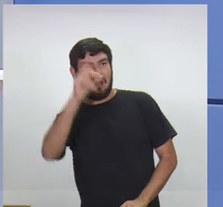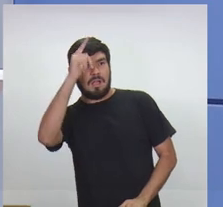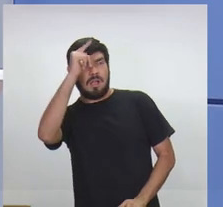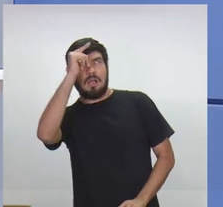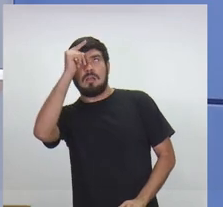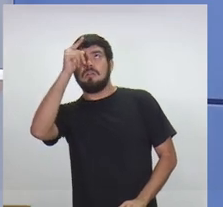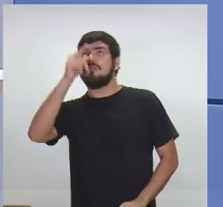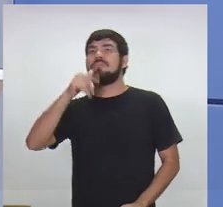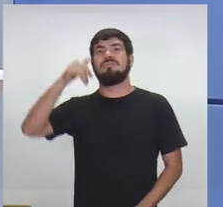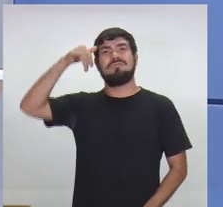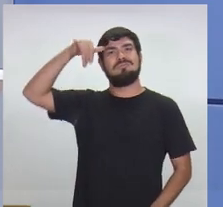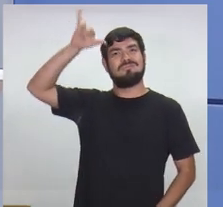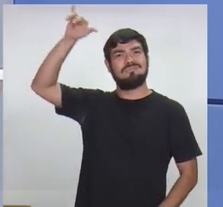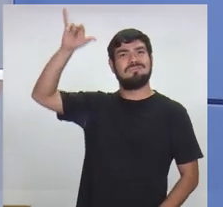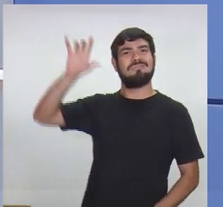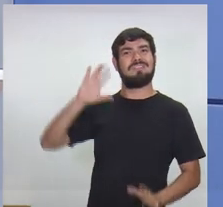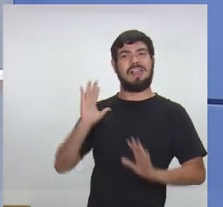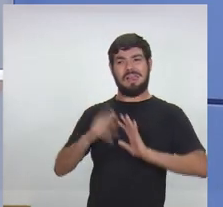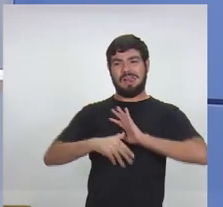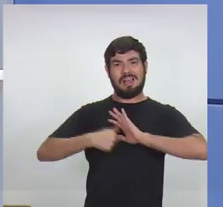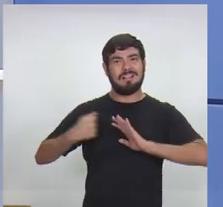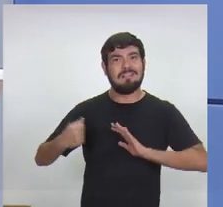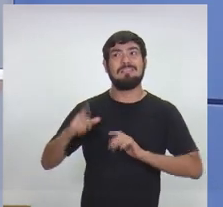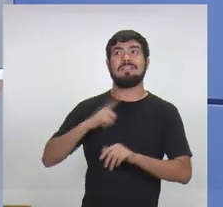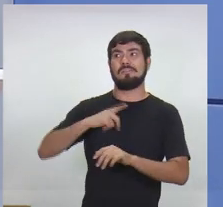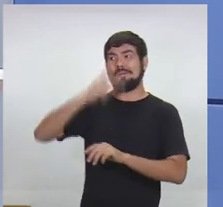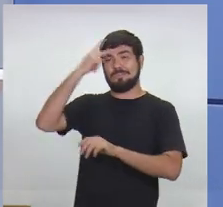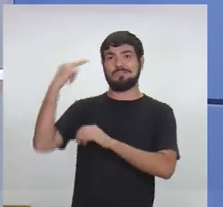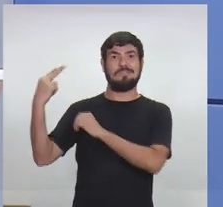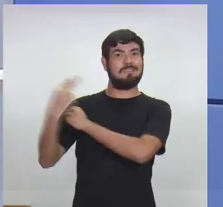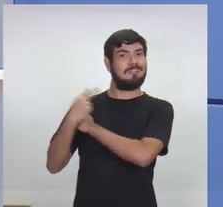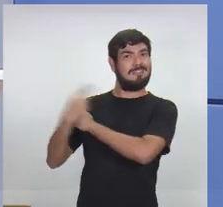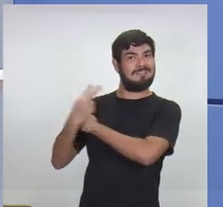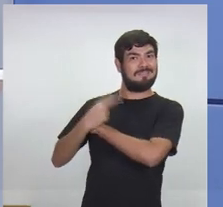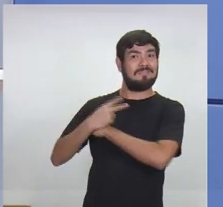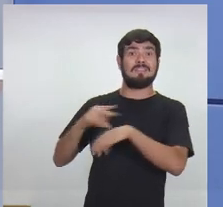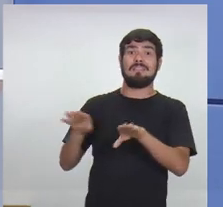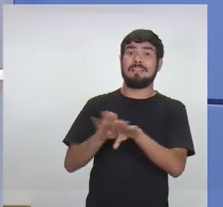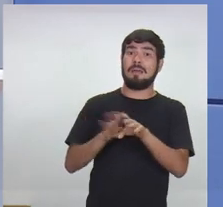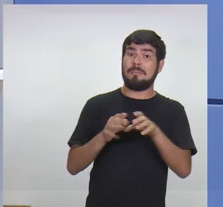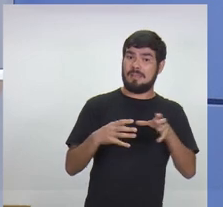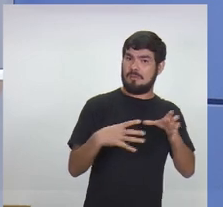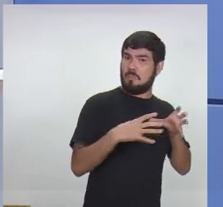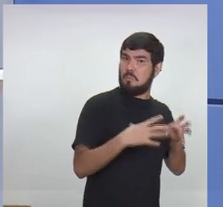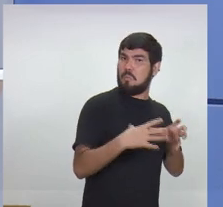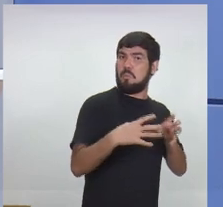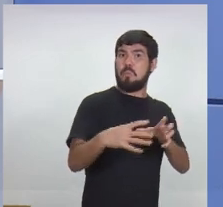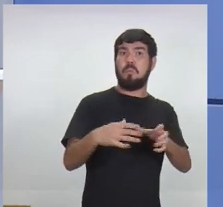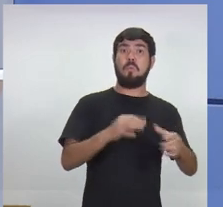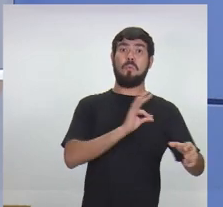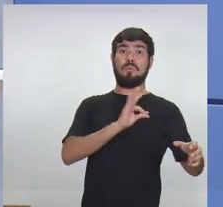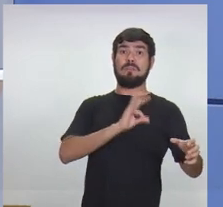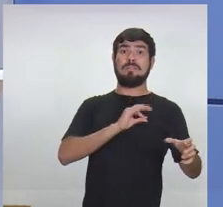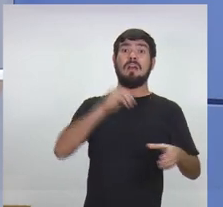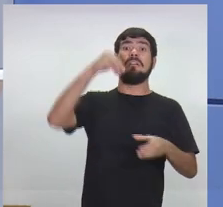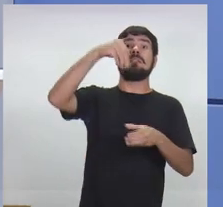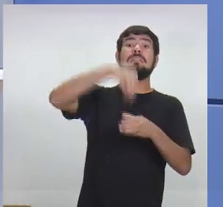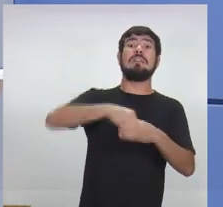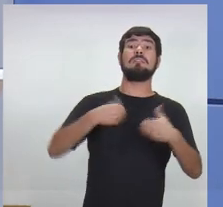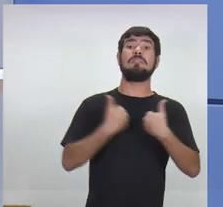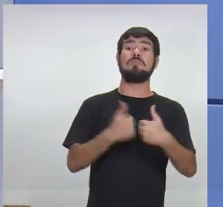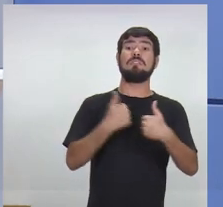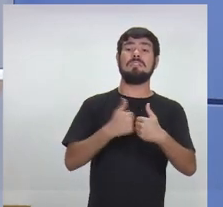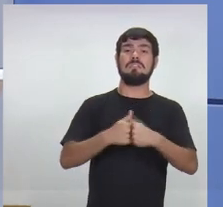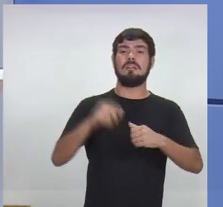assaltado que tem alguém efetivamente protegendo nós temos colocado também o batalhão de policiamento dentro de transportes urbanos para que as